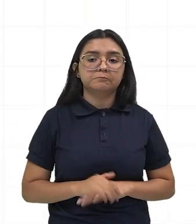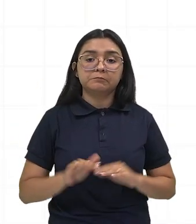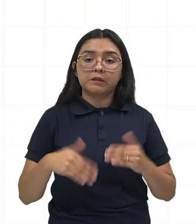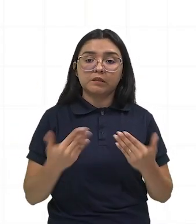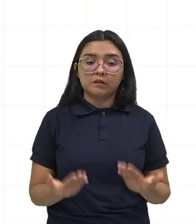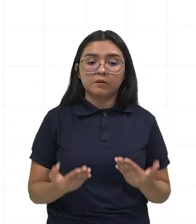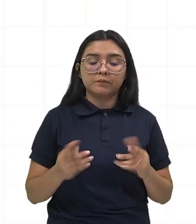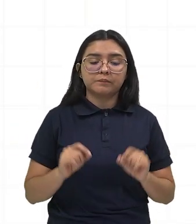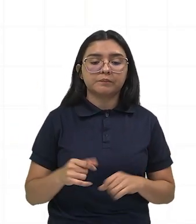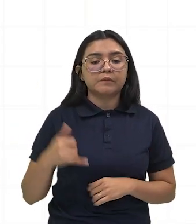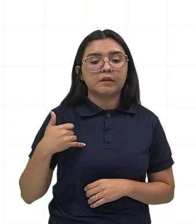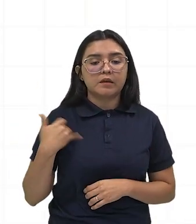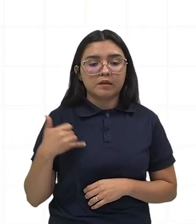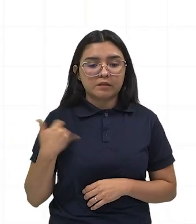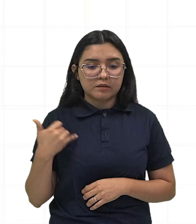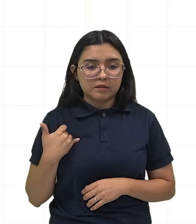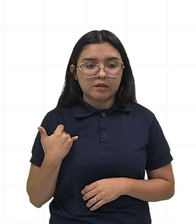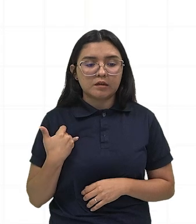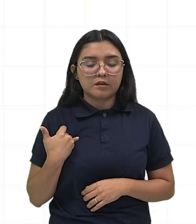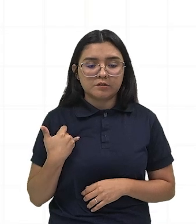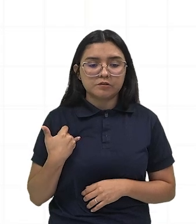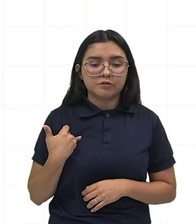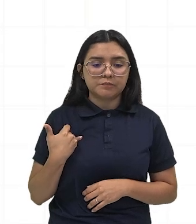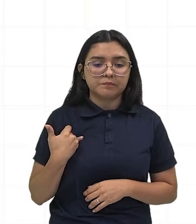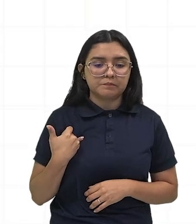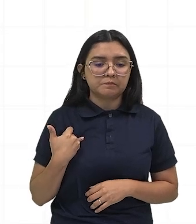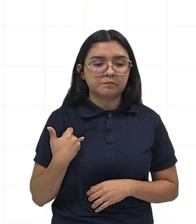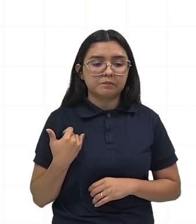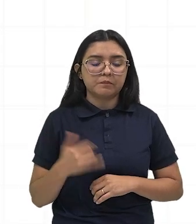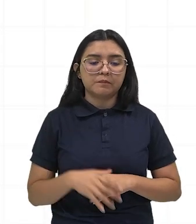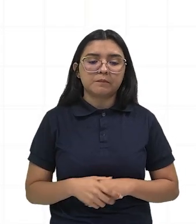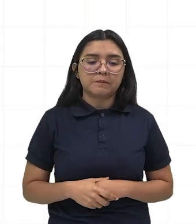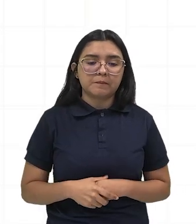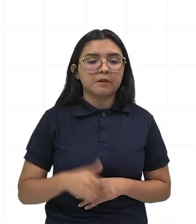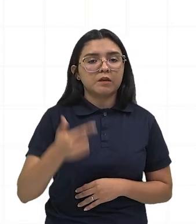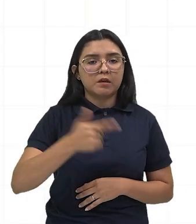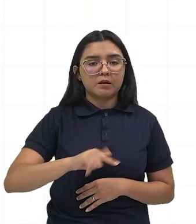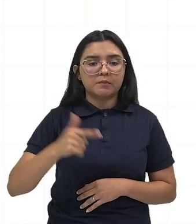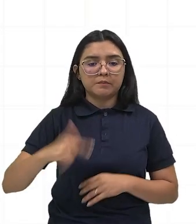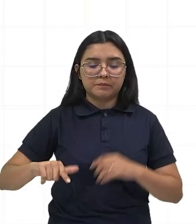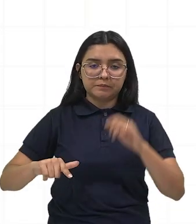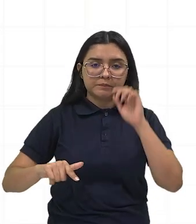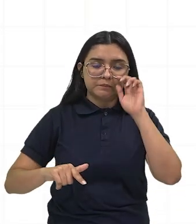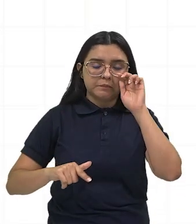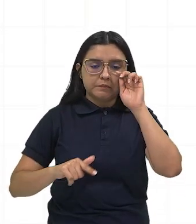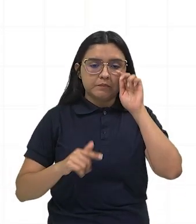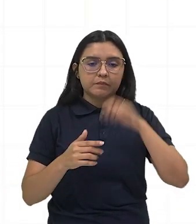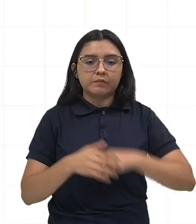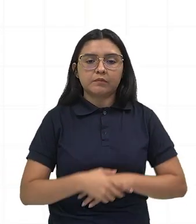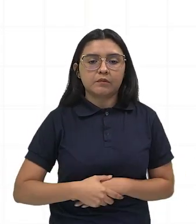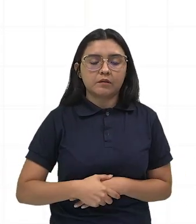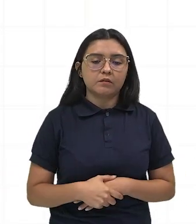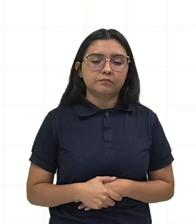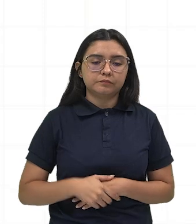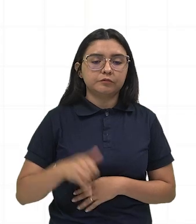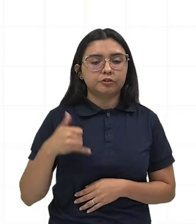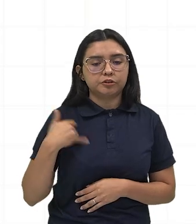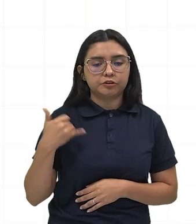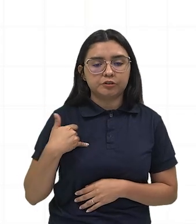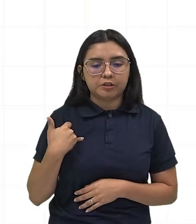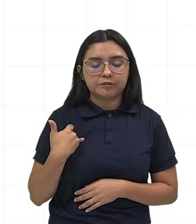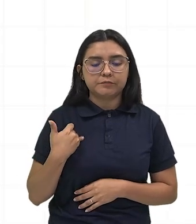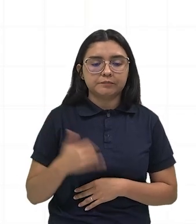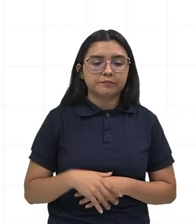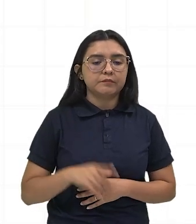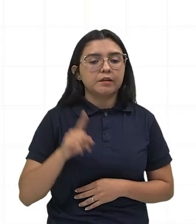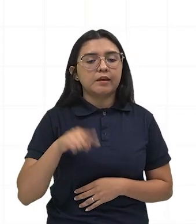Portanto, a moda aí, no caso, é a maior frequência de idades. Ora, a